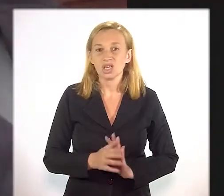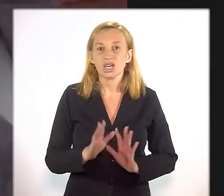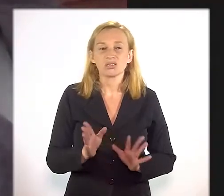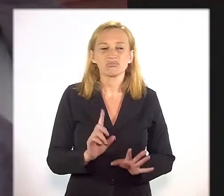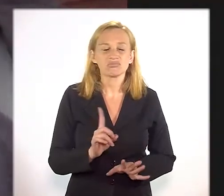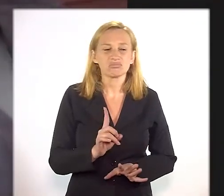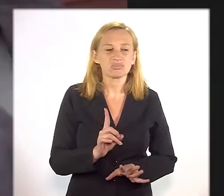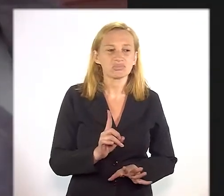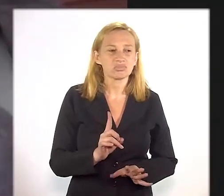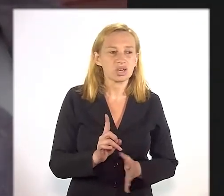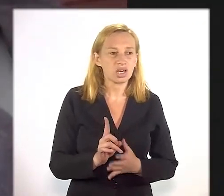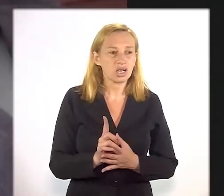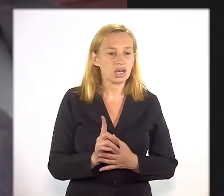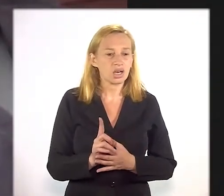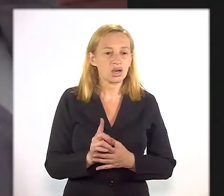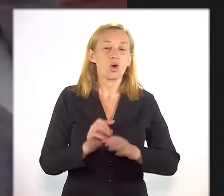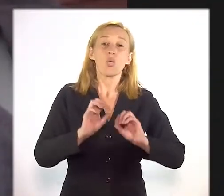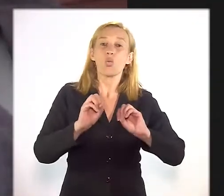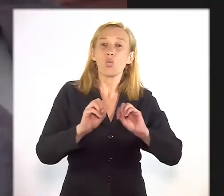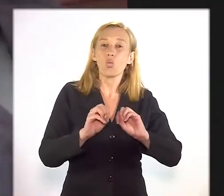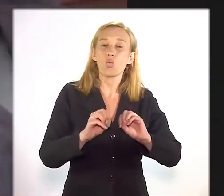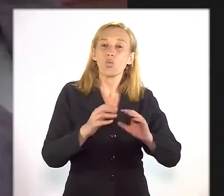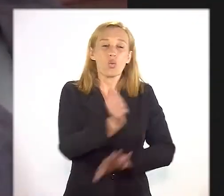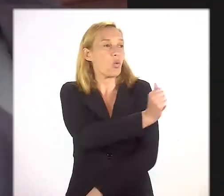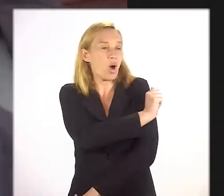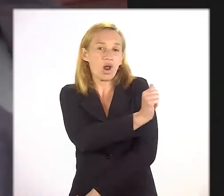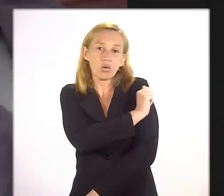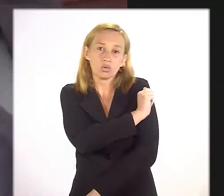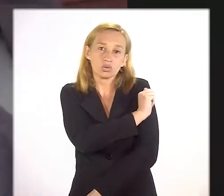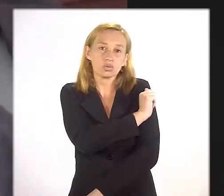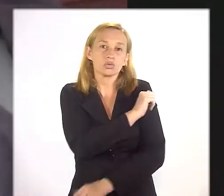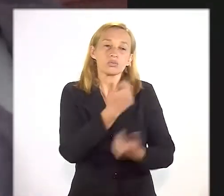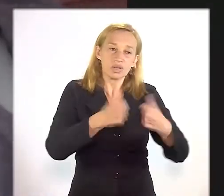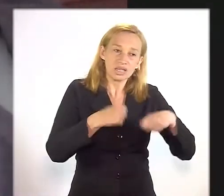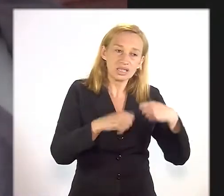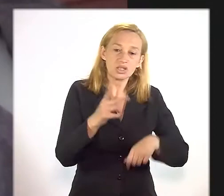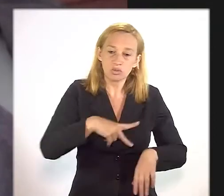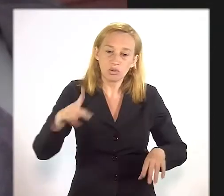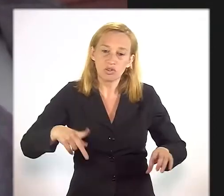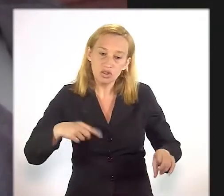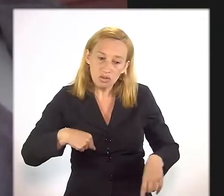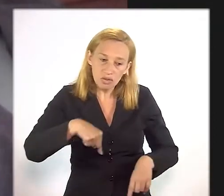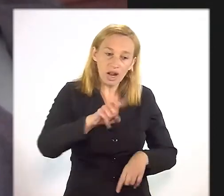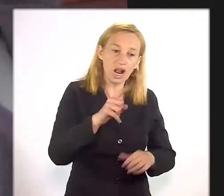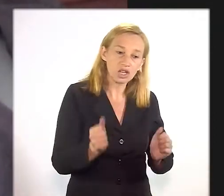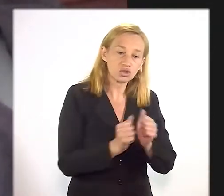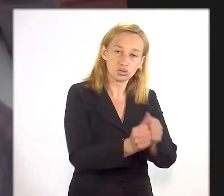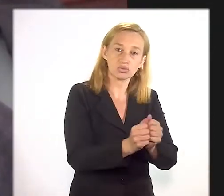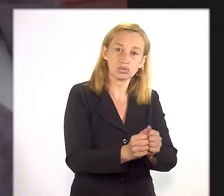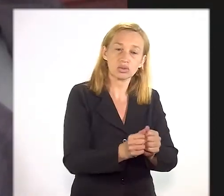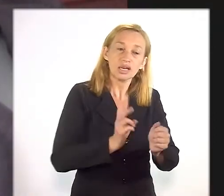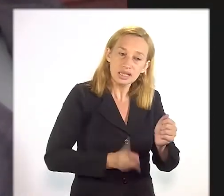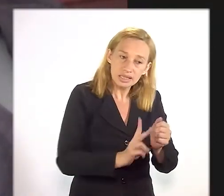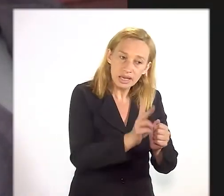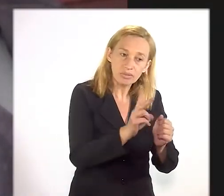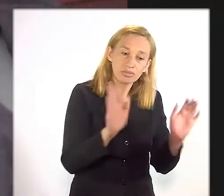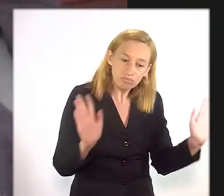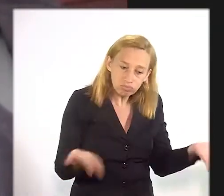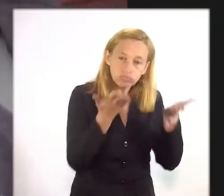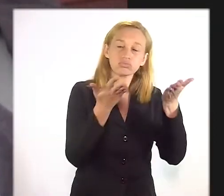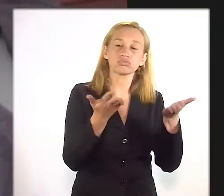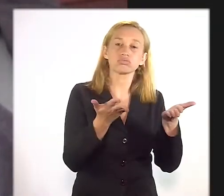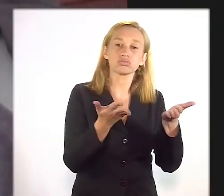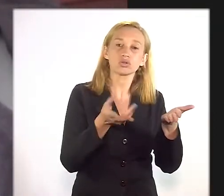para nada, é um paliativo do velho modelo. Ou aula invertida, que é outra porcaria. Eu digo porcaria para não dizer coisa pior. Porque estão sempre a inventar